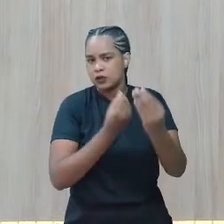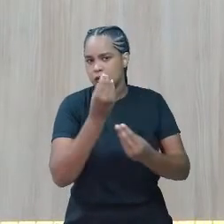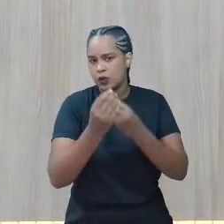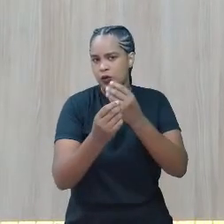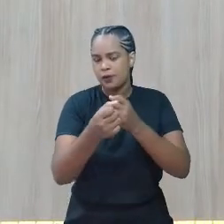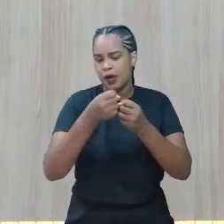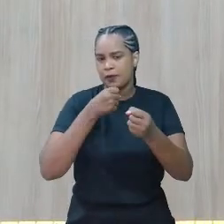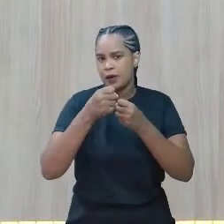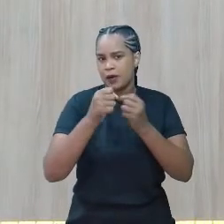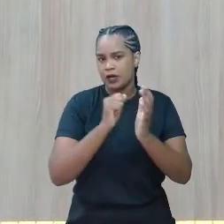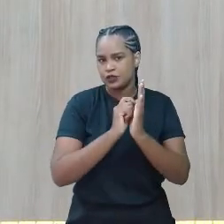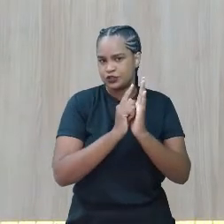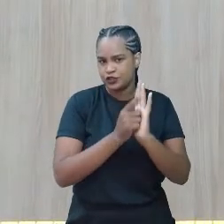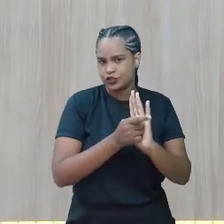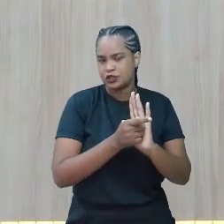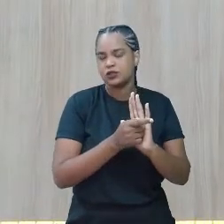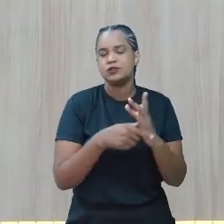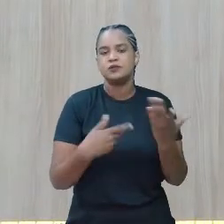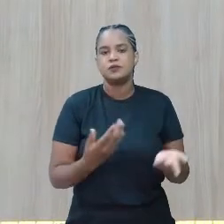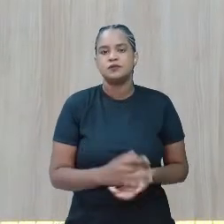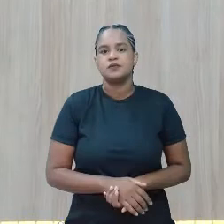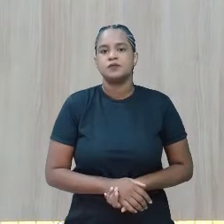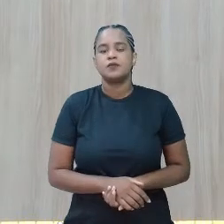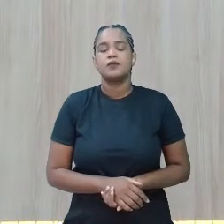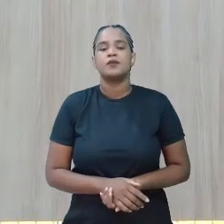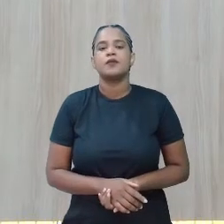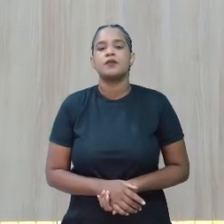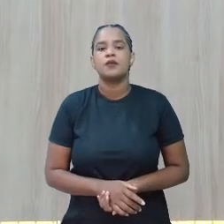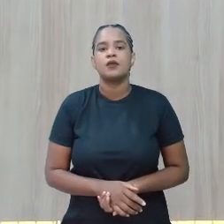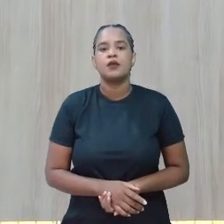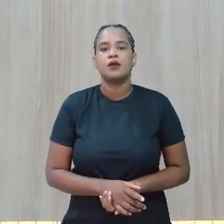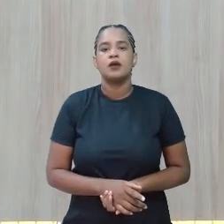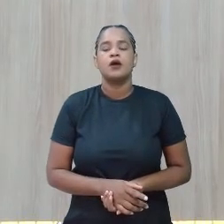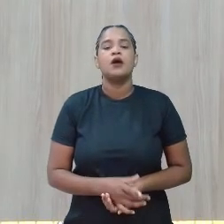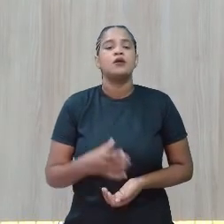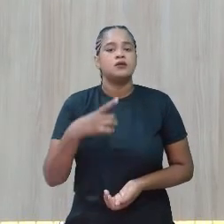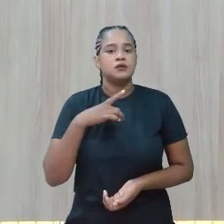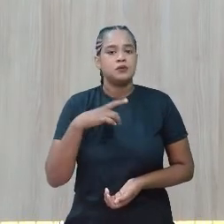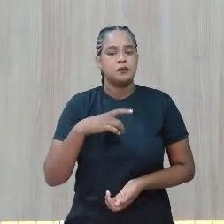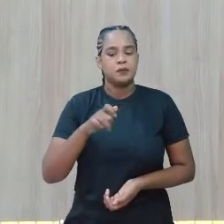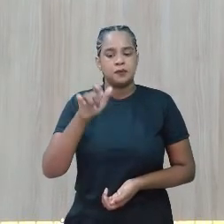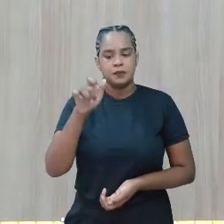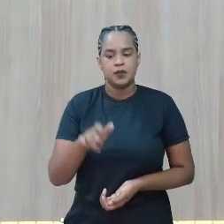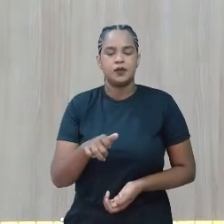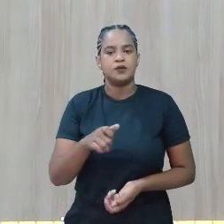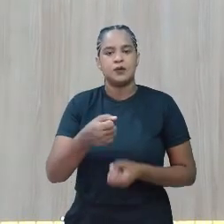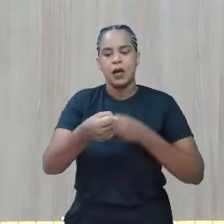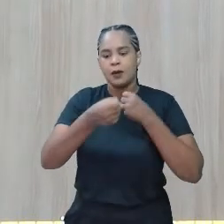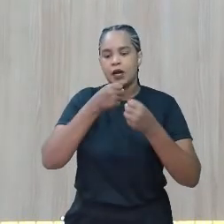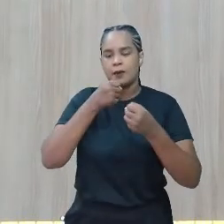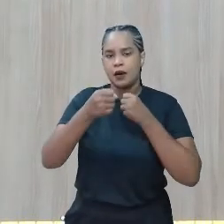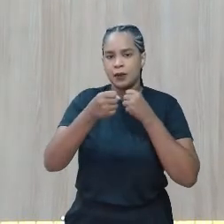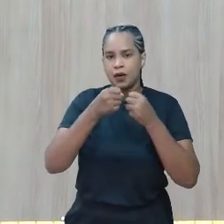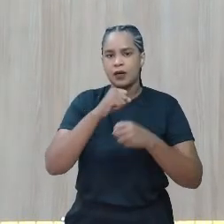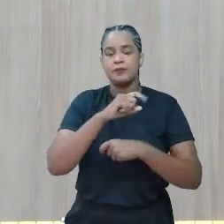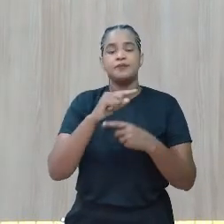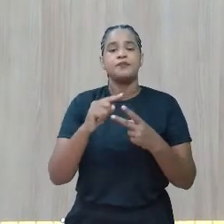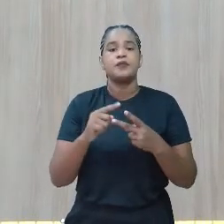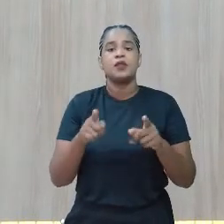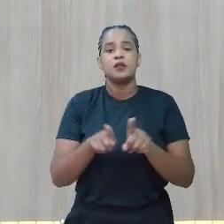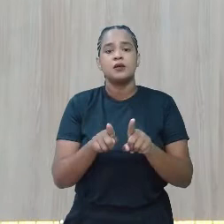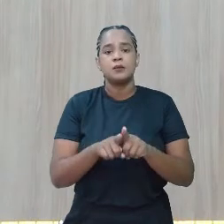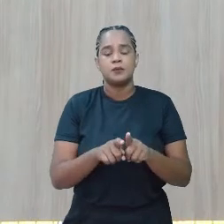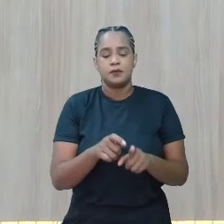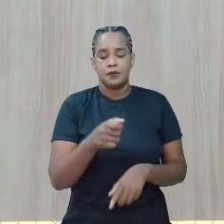do que é esse gênero, que é composto por alguém que está entrevistando, o entrevistador, e a pessoa que está